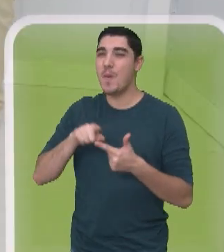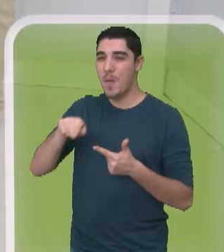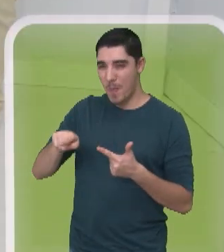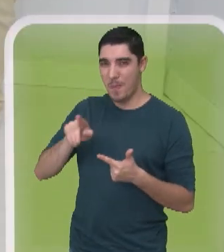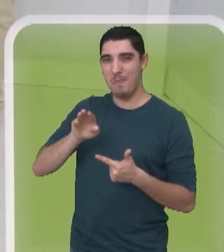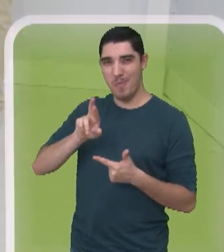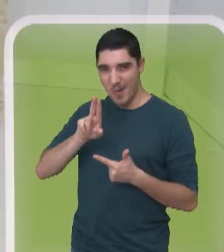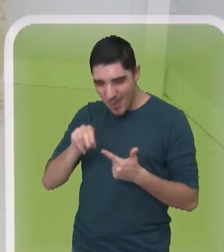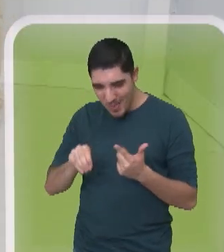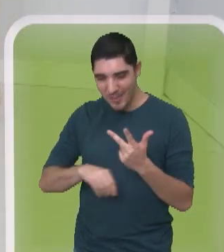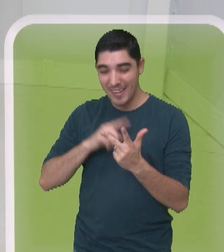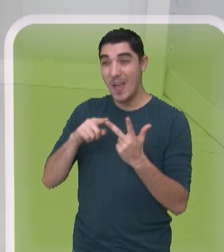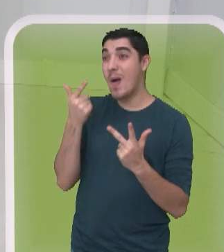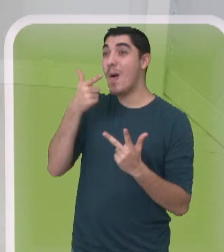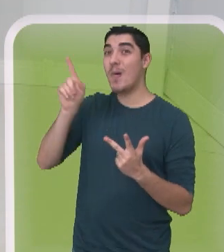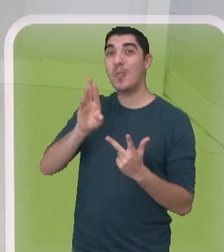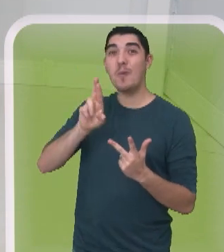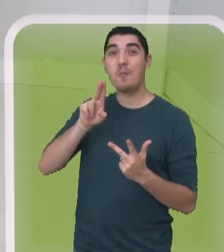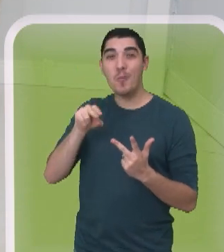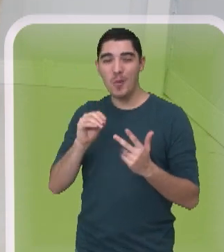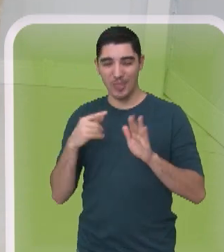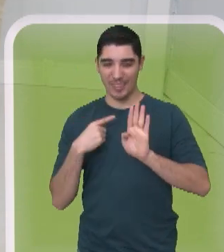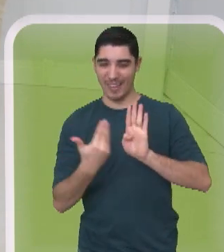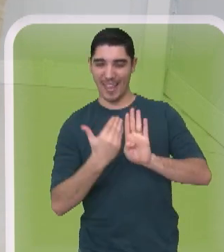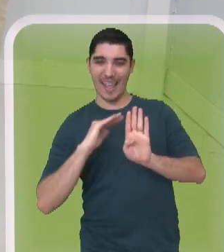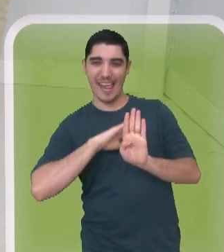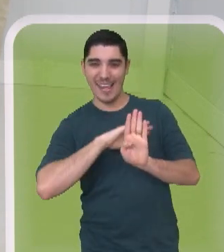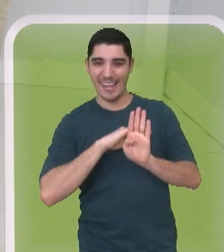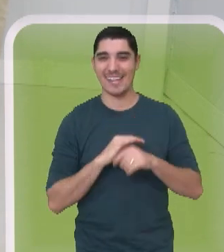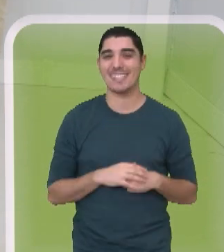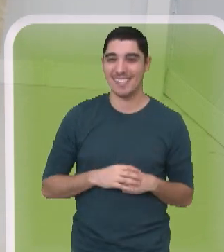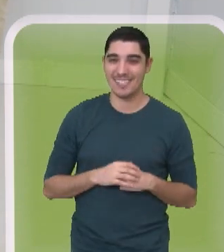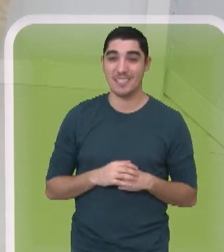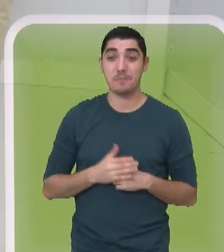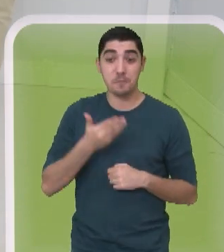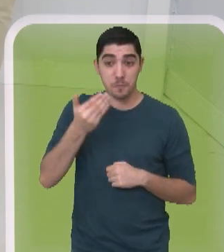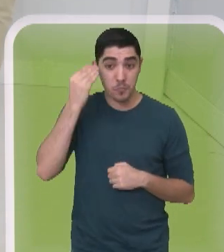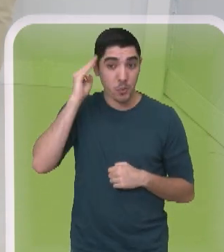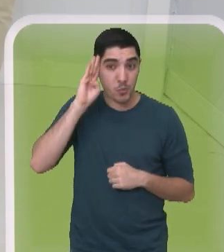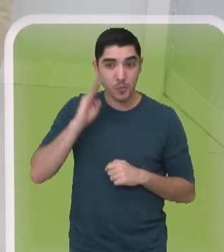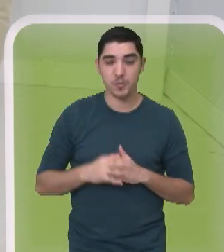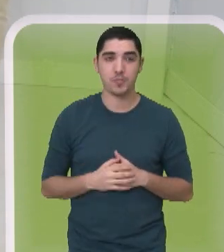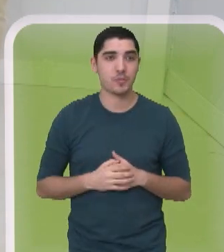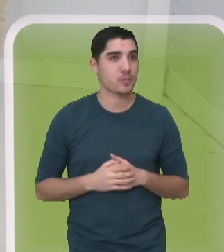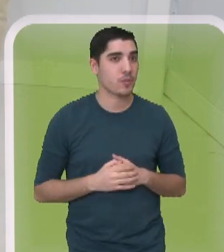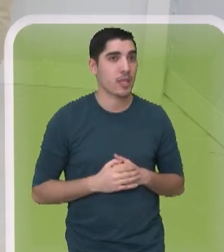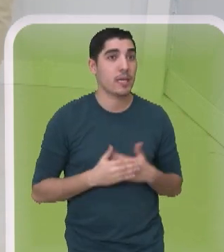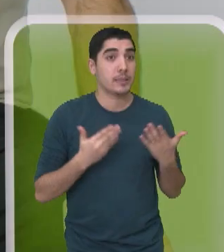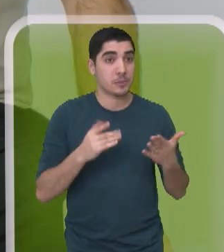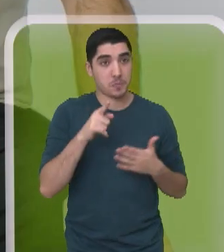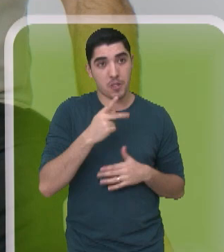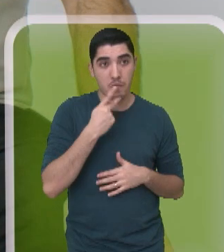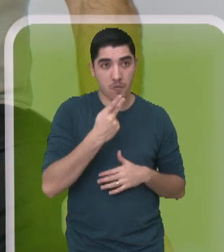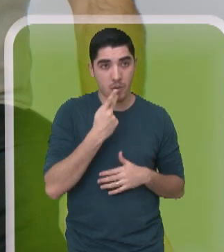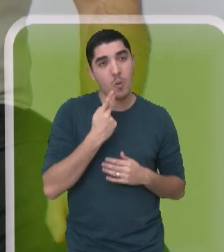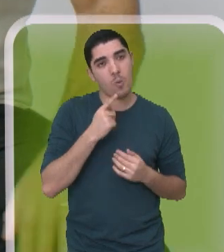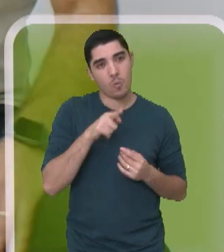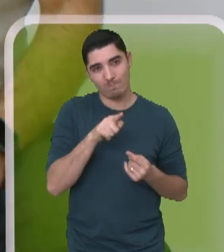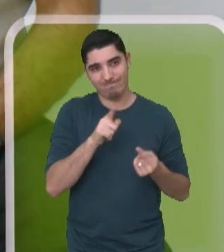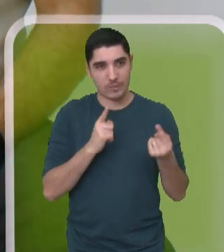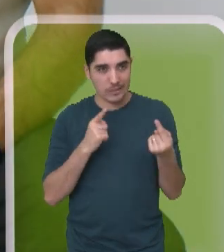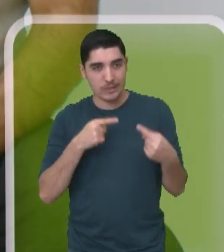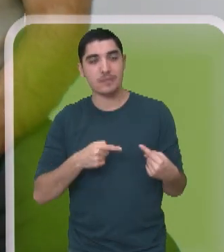de Brunos no estúdio de hoje. Que beleza. Diz aí, Brunão. Xará, então primeiro você falou da questão do desafio,